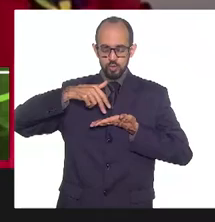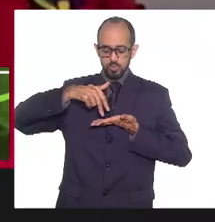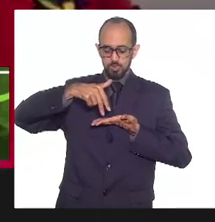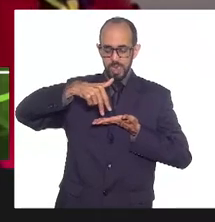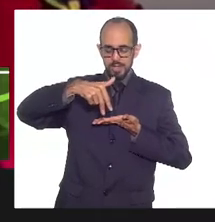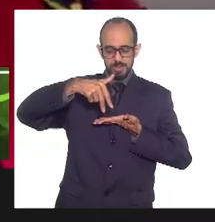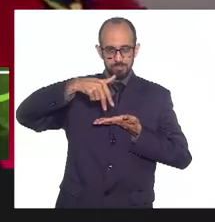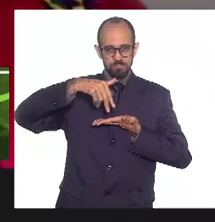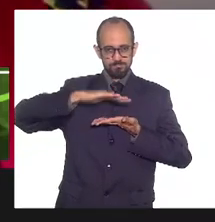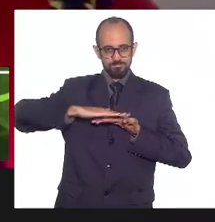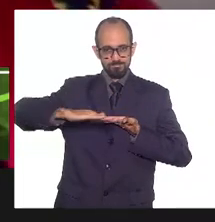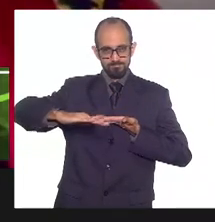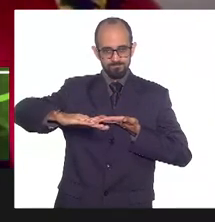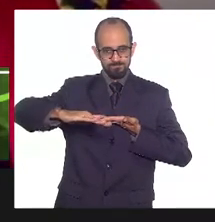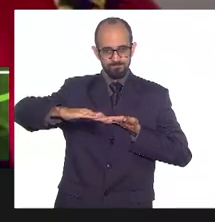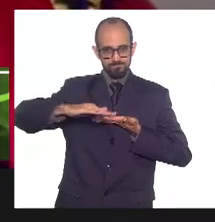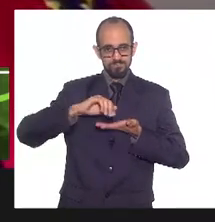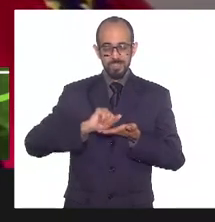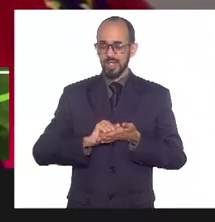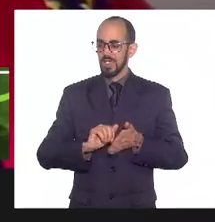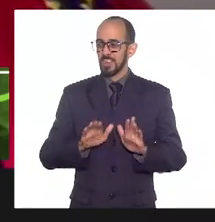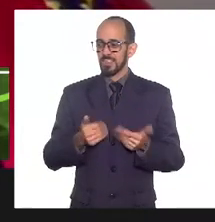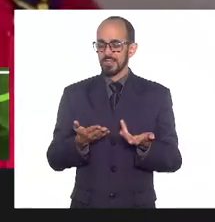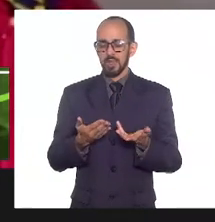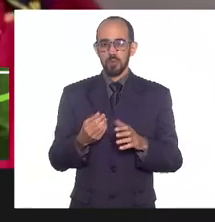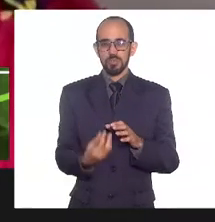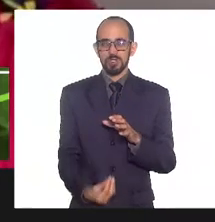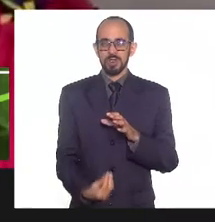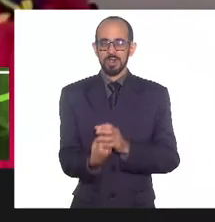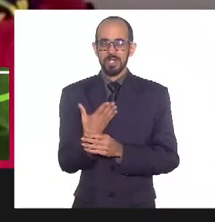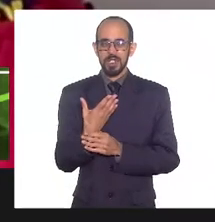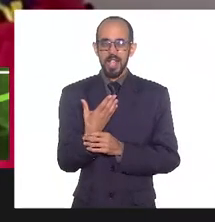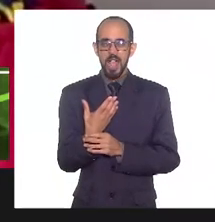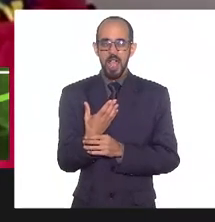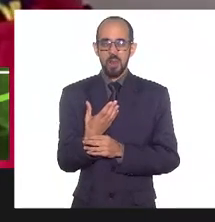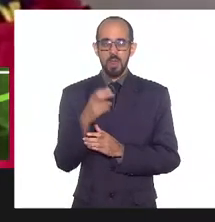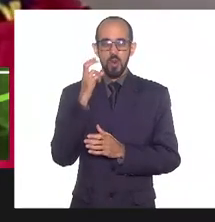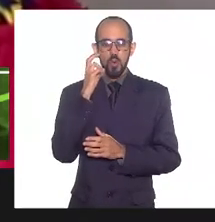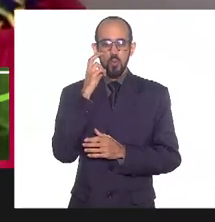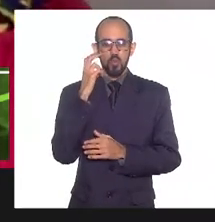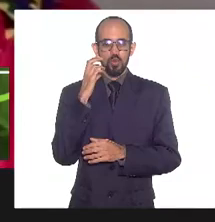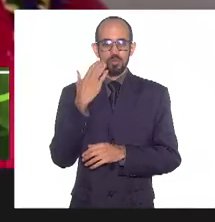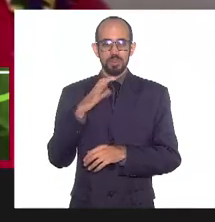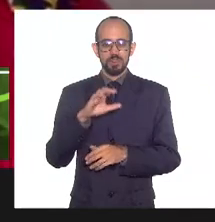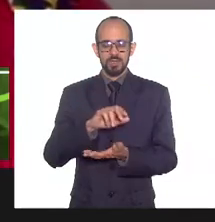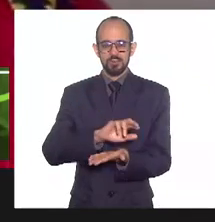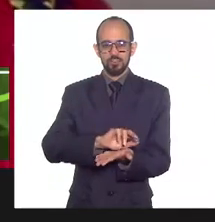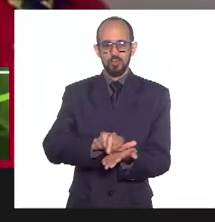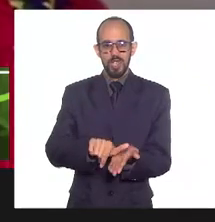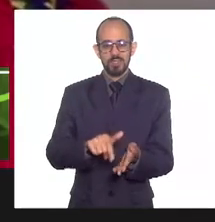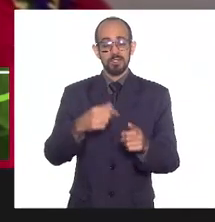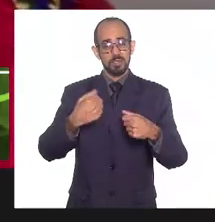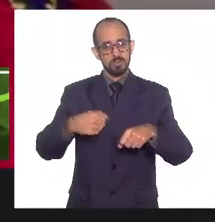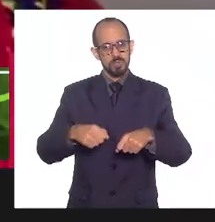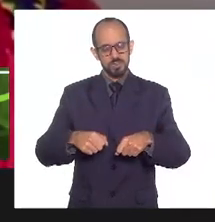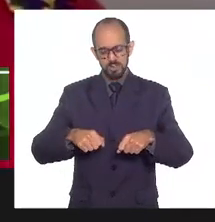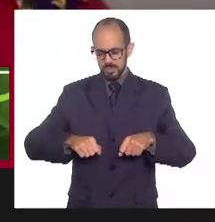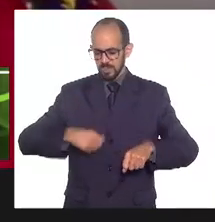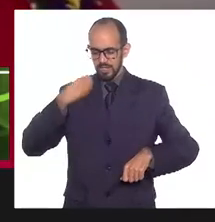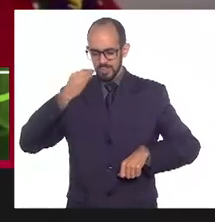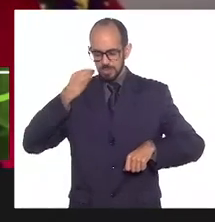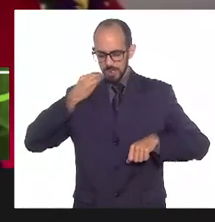uma cultura bem como a ciência diversificada ela precisa pisar em diversas territorialidades e é isso que a gente